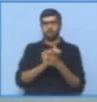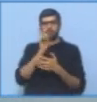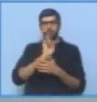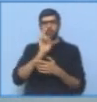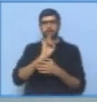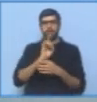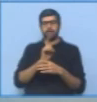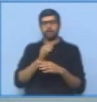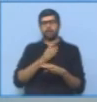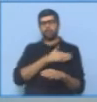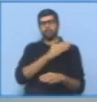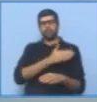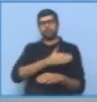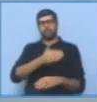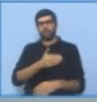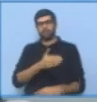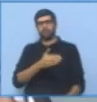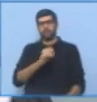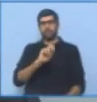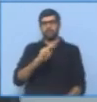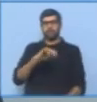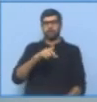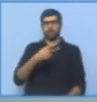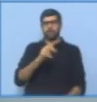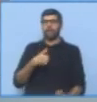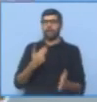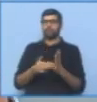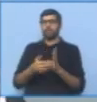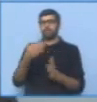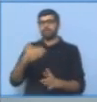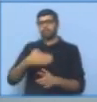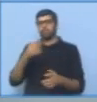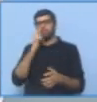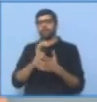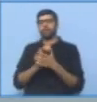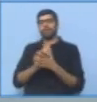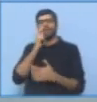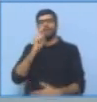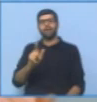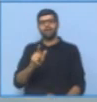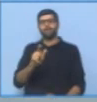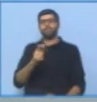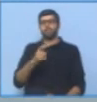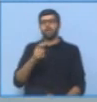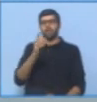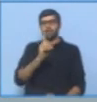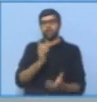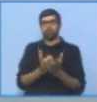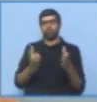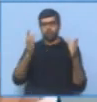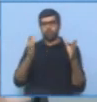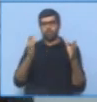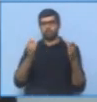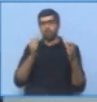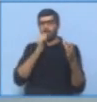mulher teve, a samaritana, e que está à espera de um 7º marido. Quem é esse 7º marido? As 6 talhas aqui e